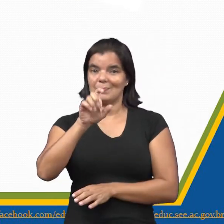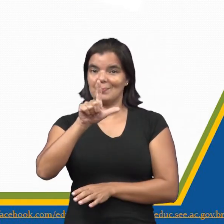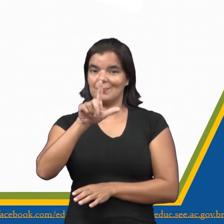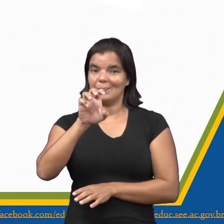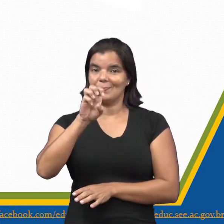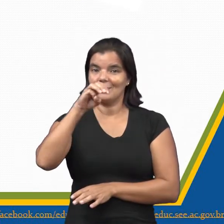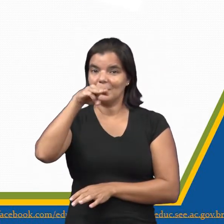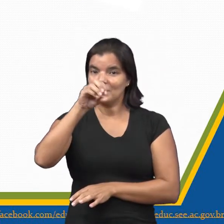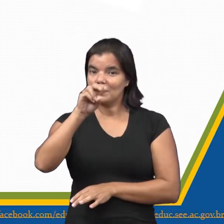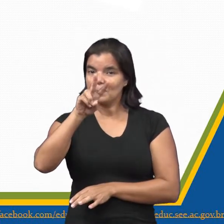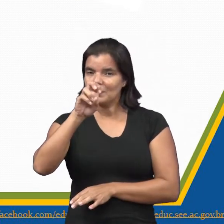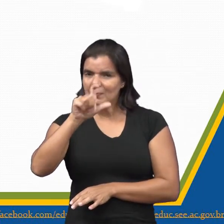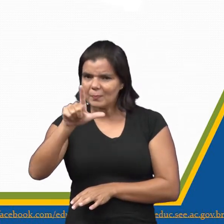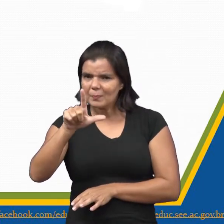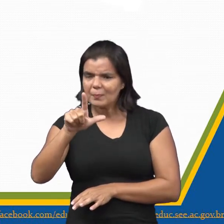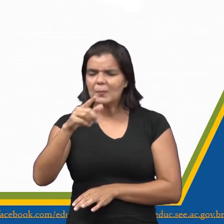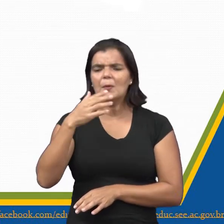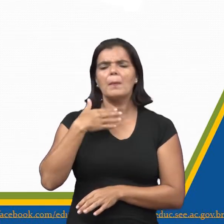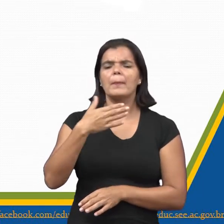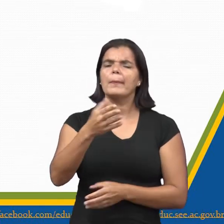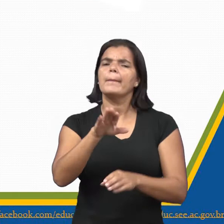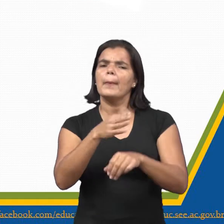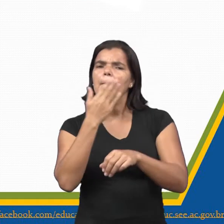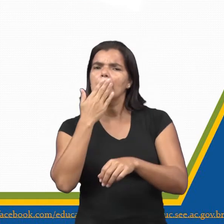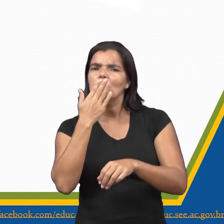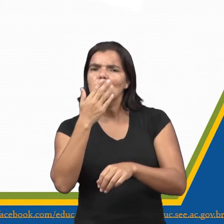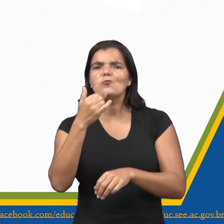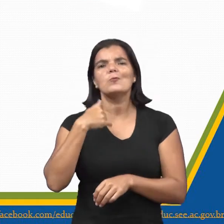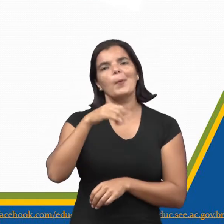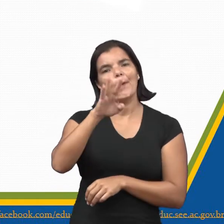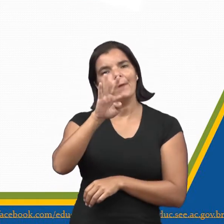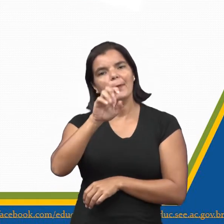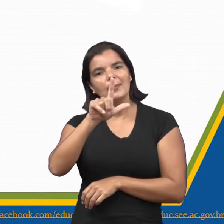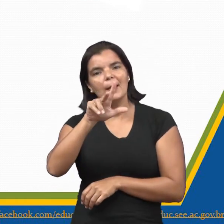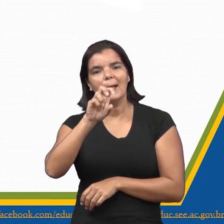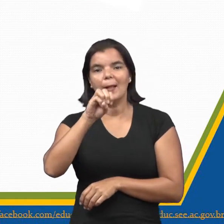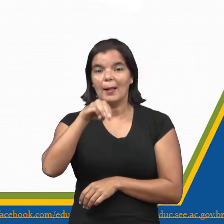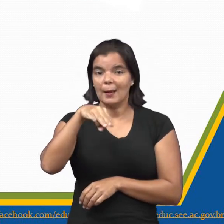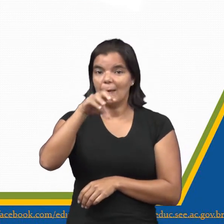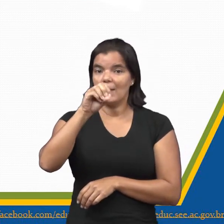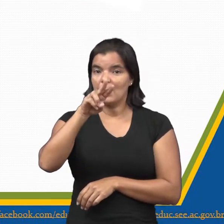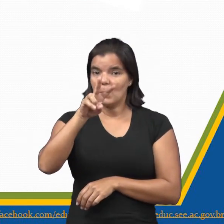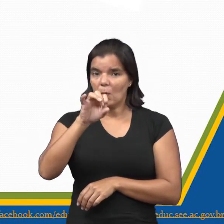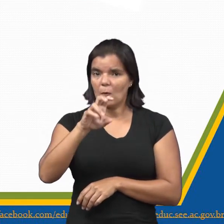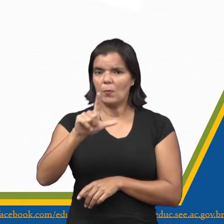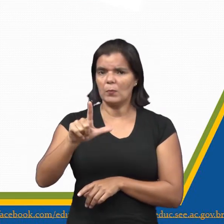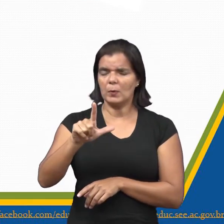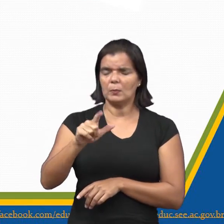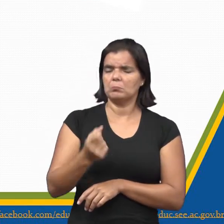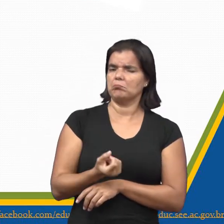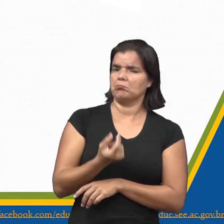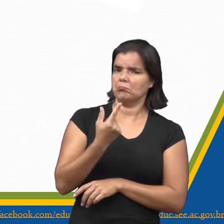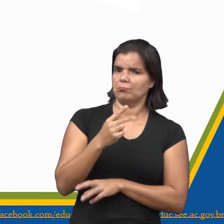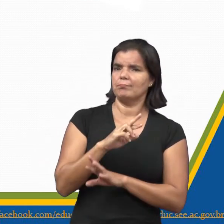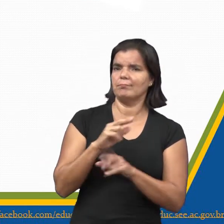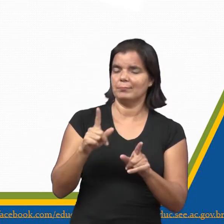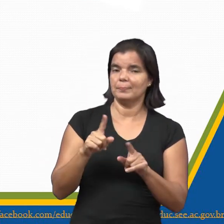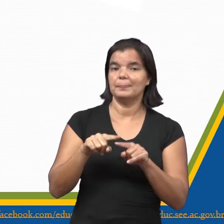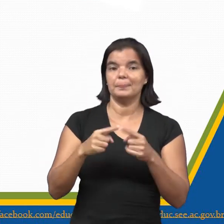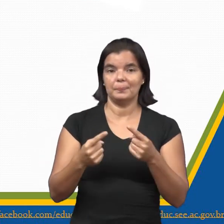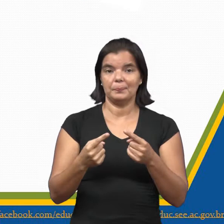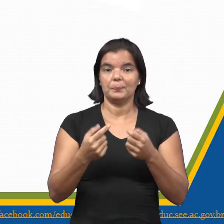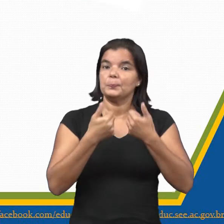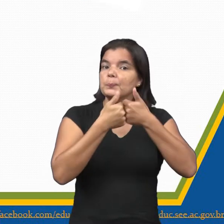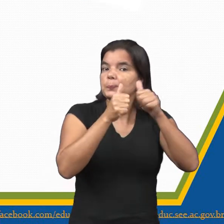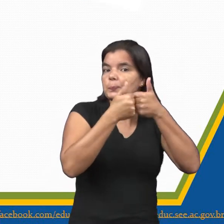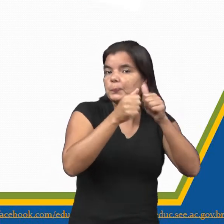telemóvel. Já pensou? Me dá meu telemóvel. É como eles falam lá, para nós talvez soe estranho. Mas olha,